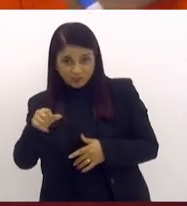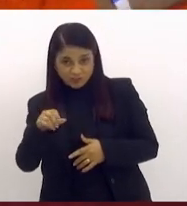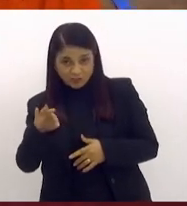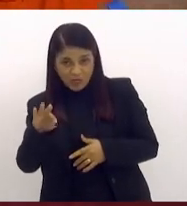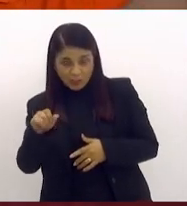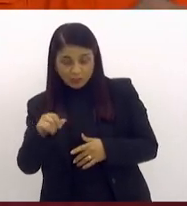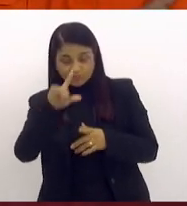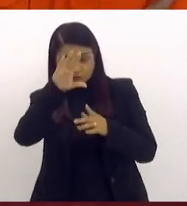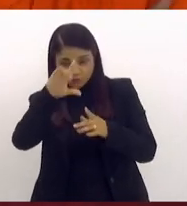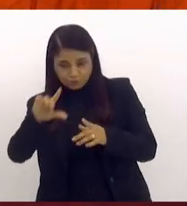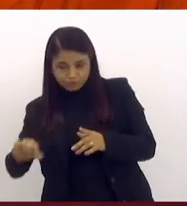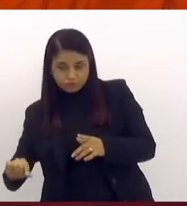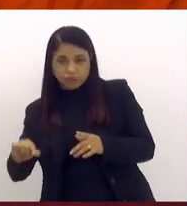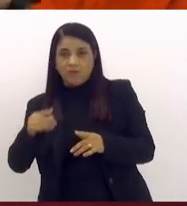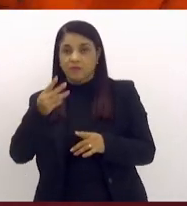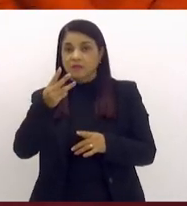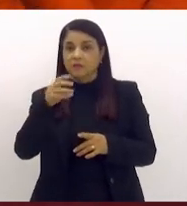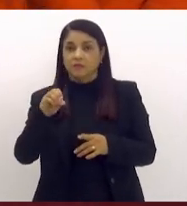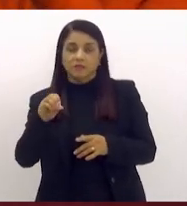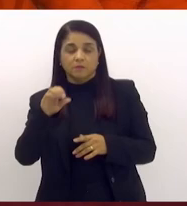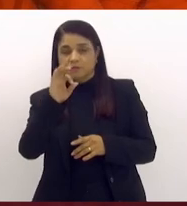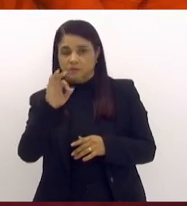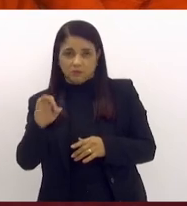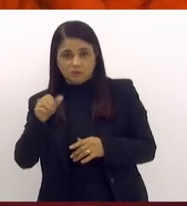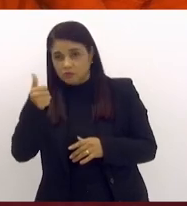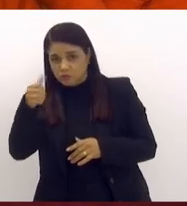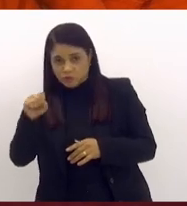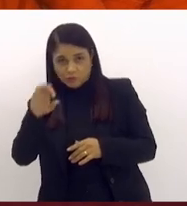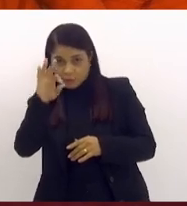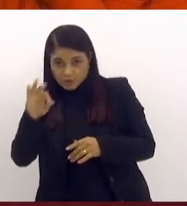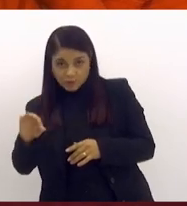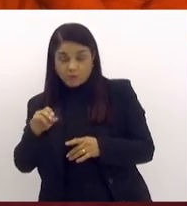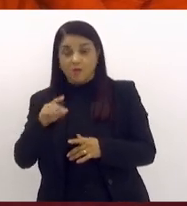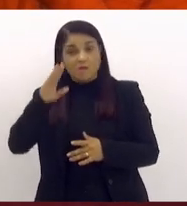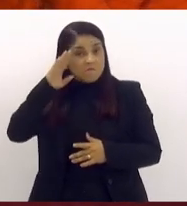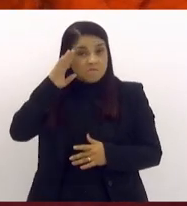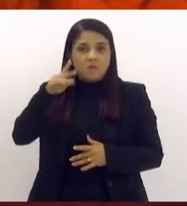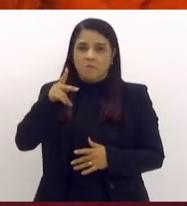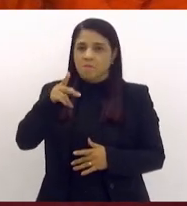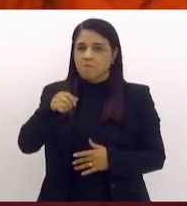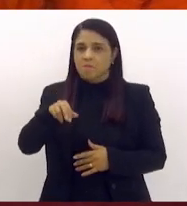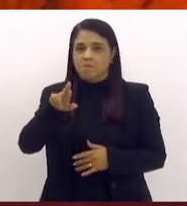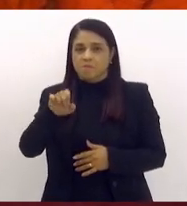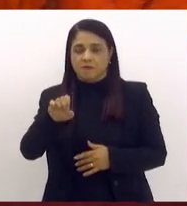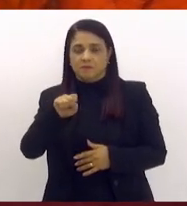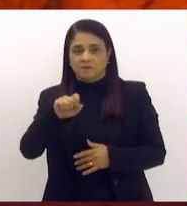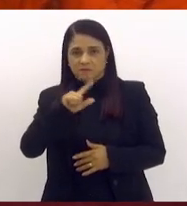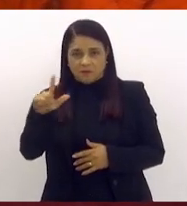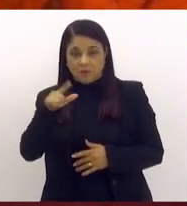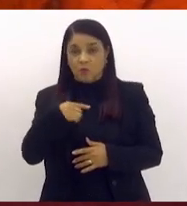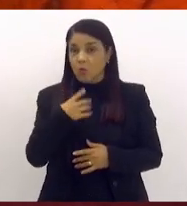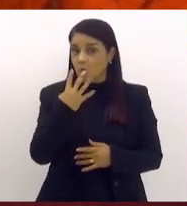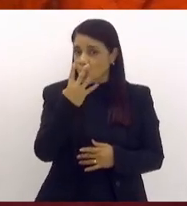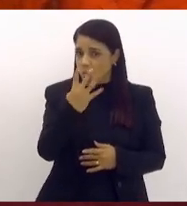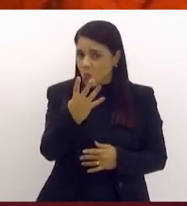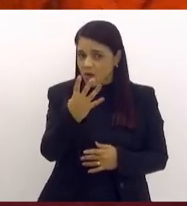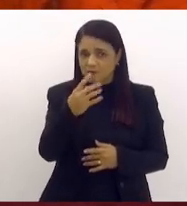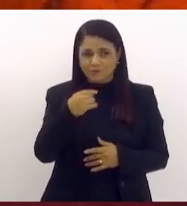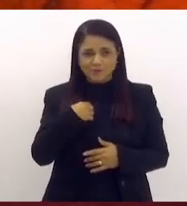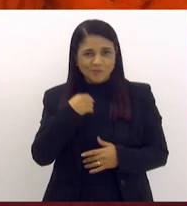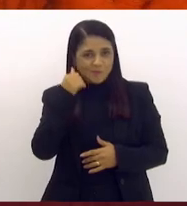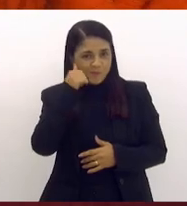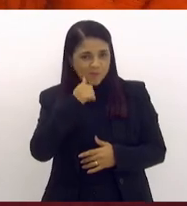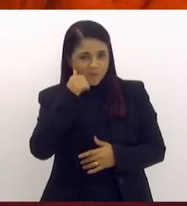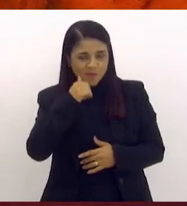e 18% inclusive no press brasileiro e aí deputadas inclusive parabenizar né quatro mulheres deputadas aqui na